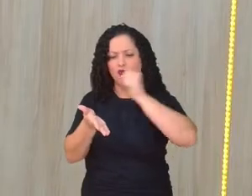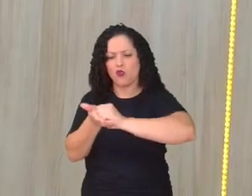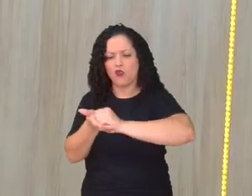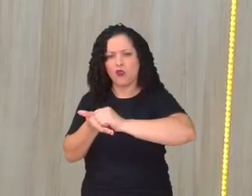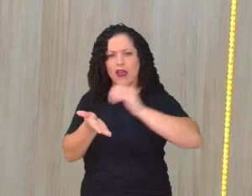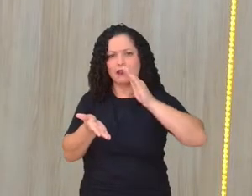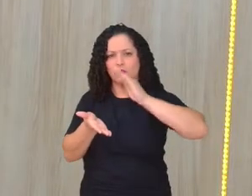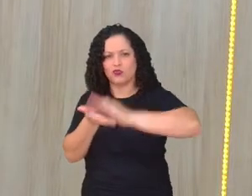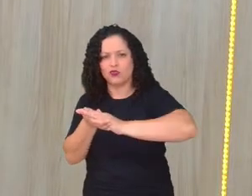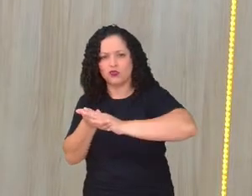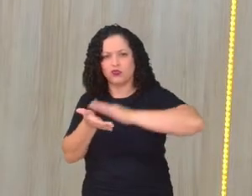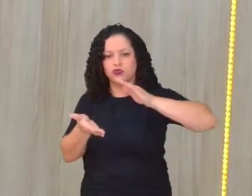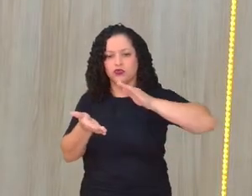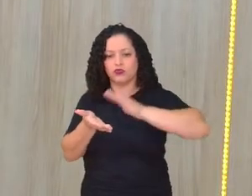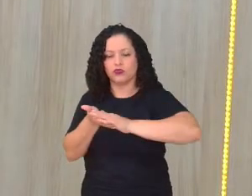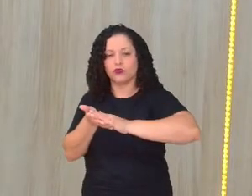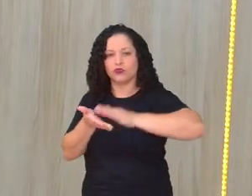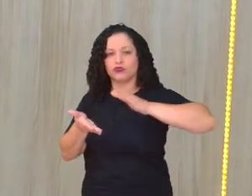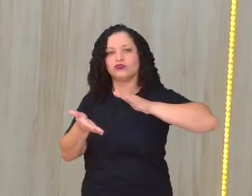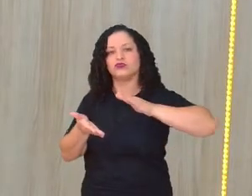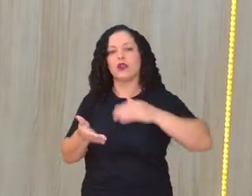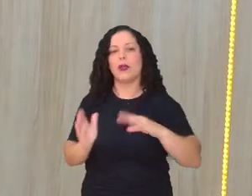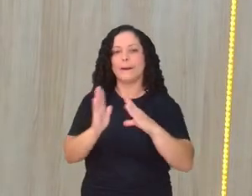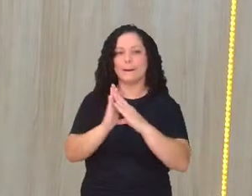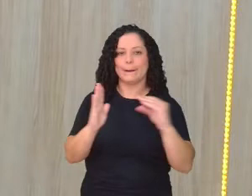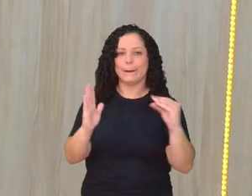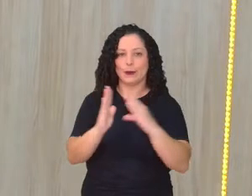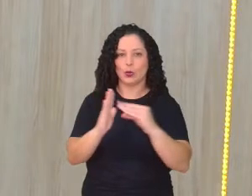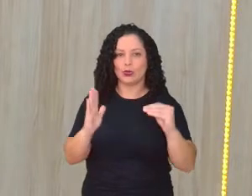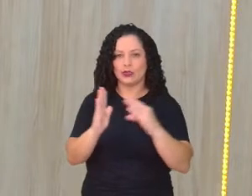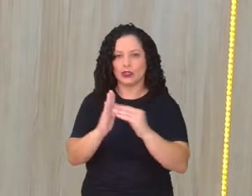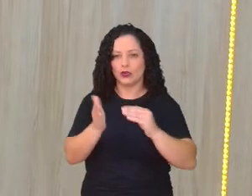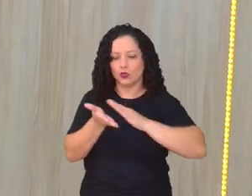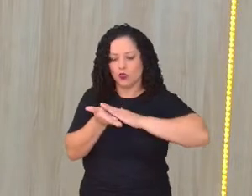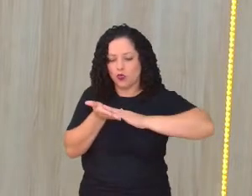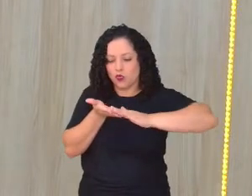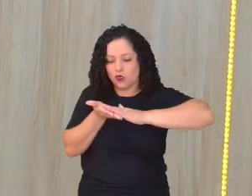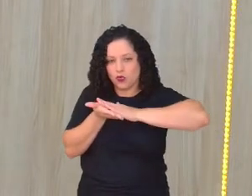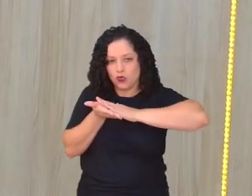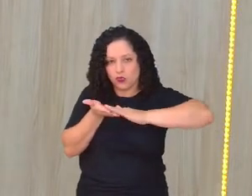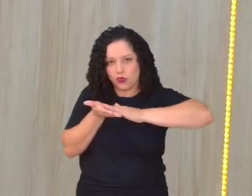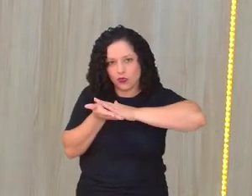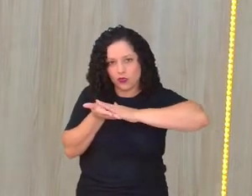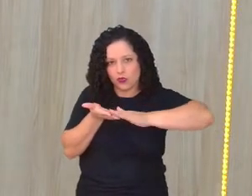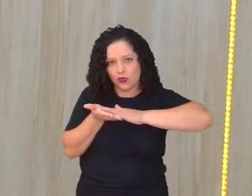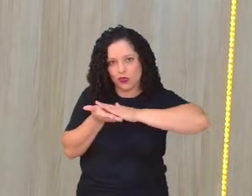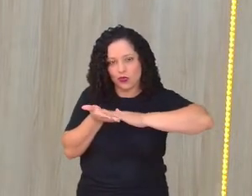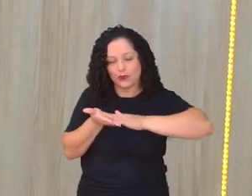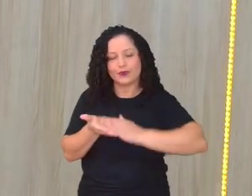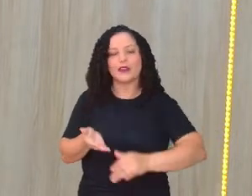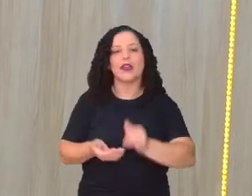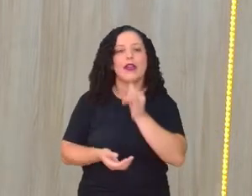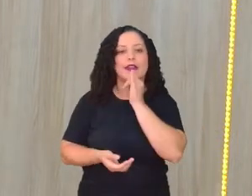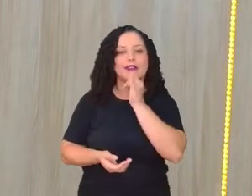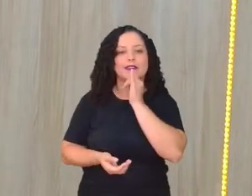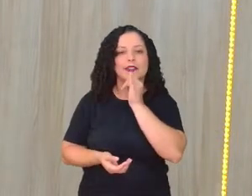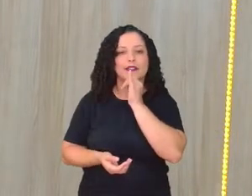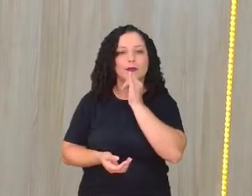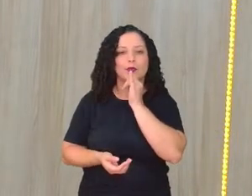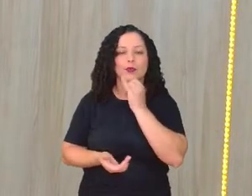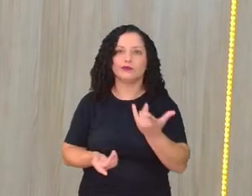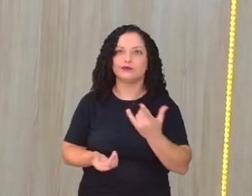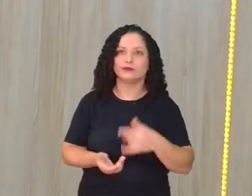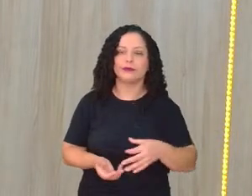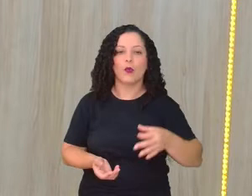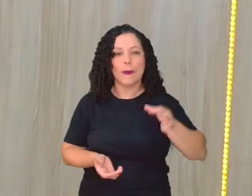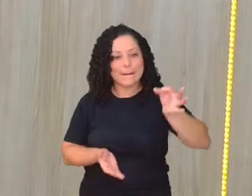tipo uma impressão que você faz em baixo relevo ou em alto relevo, né? Por exemplo, quando você pega uma